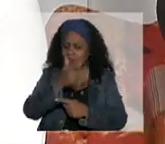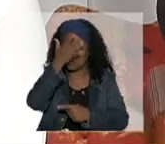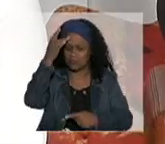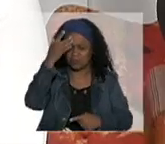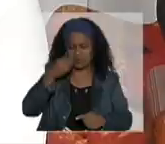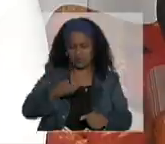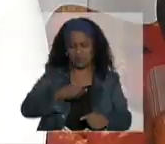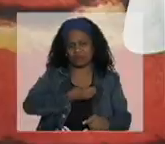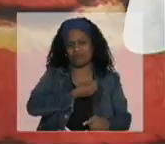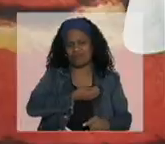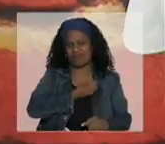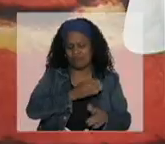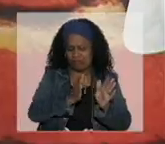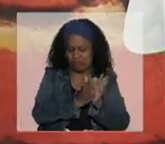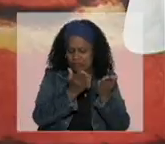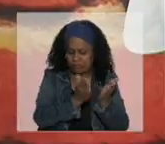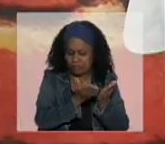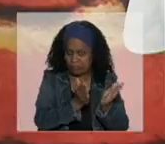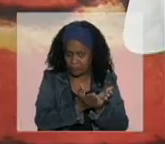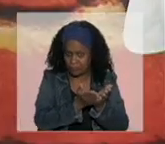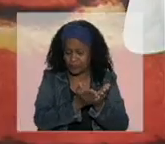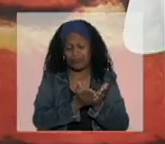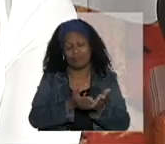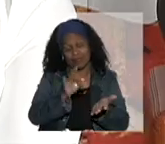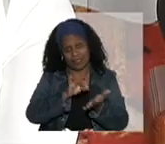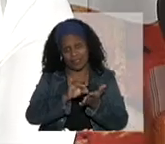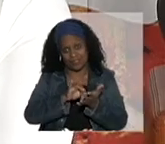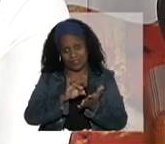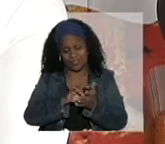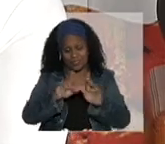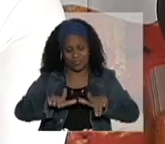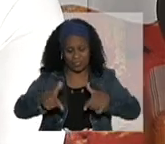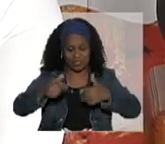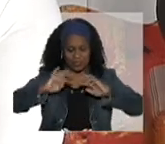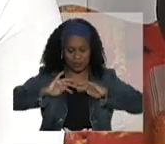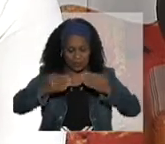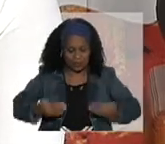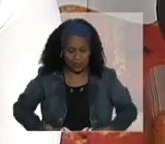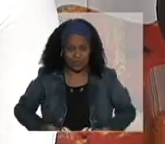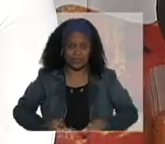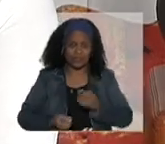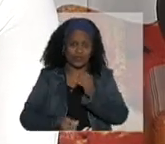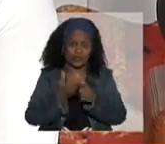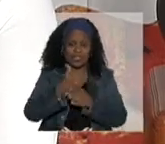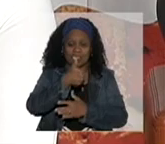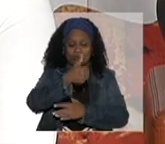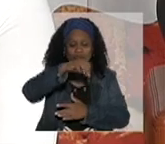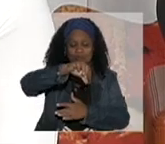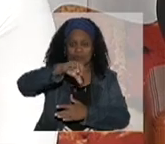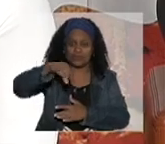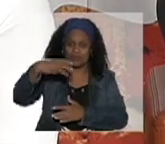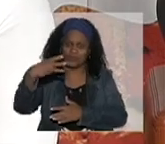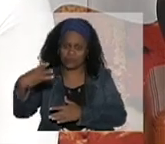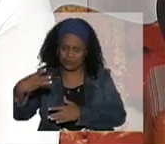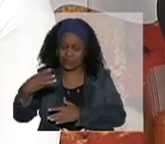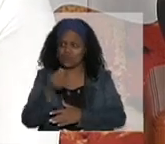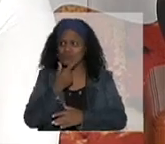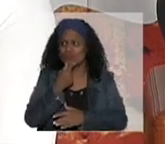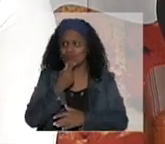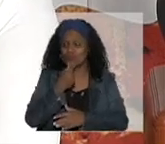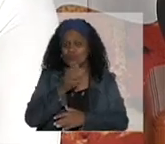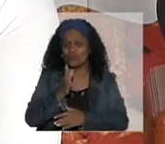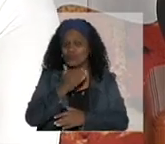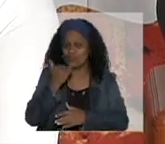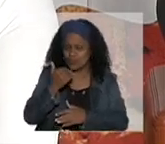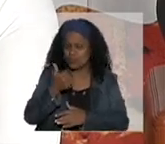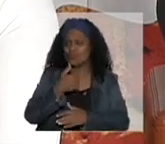em miséria, né, em extrema pobreza. Sim, a Ação da Cidadania ela foi criada em 1993 pelo Herbert de Souza, o